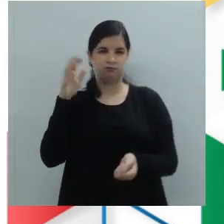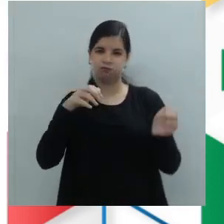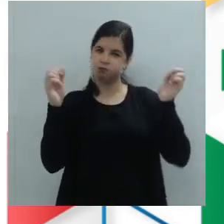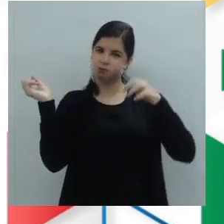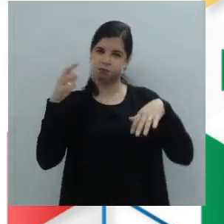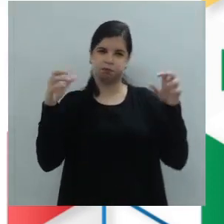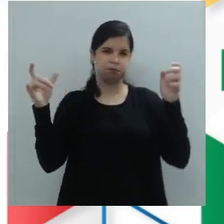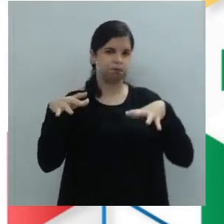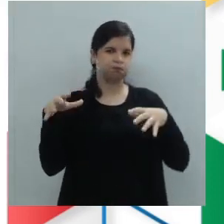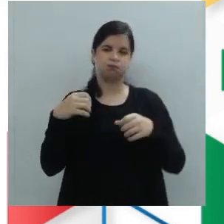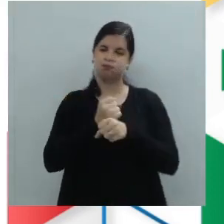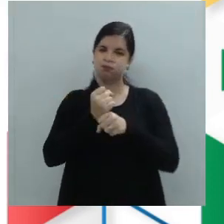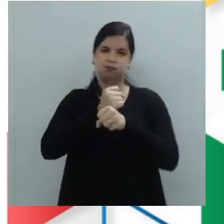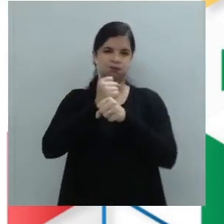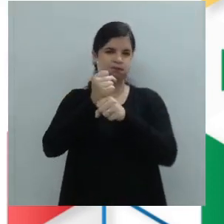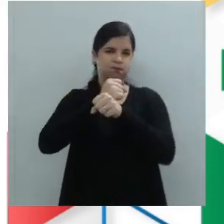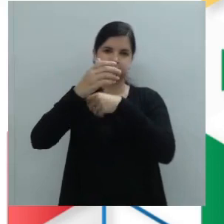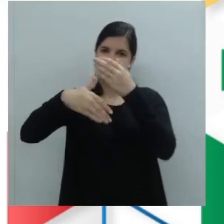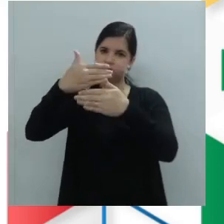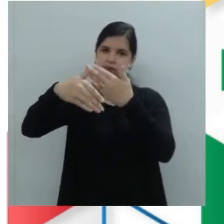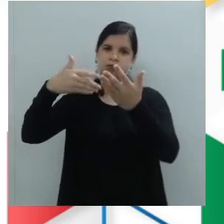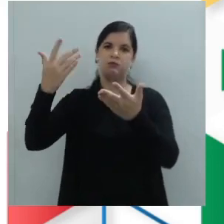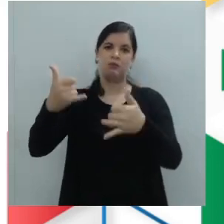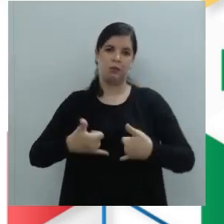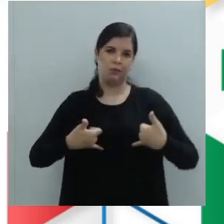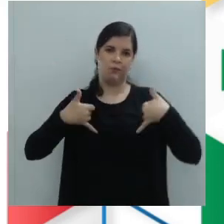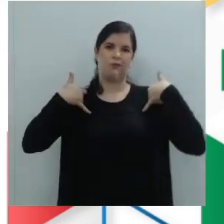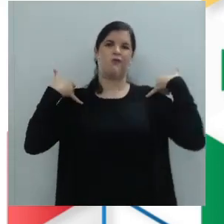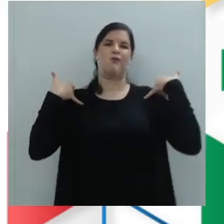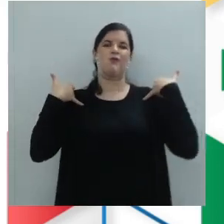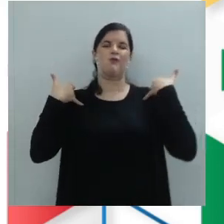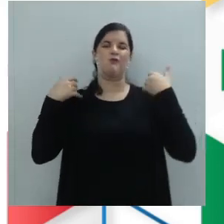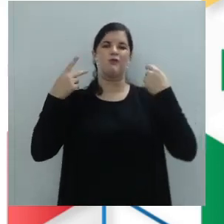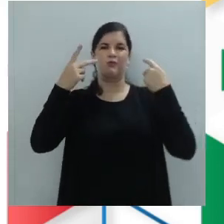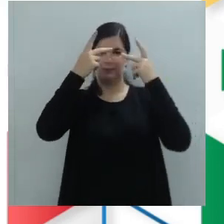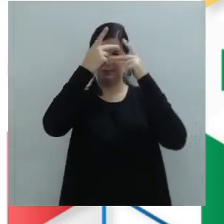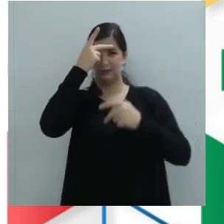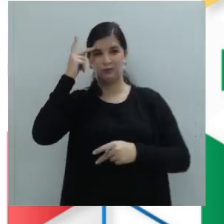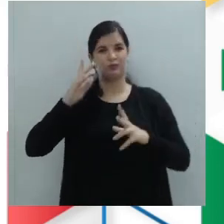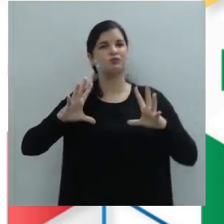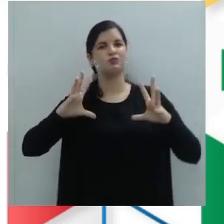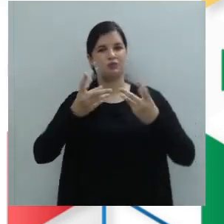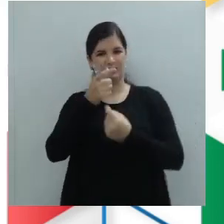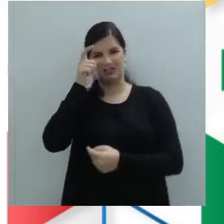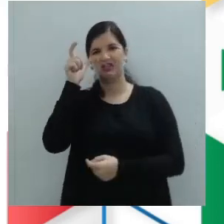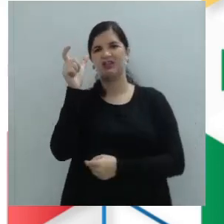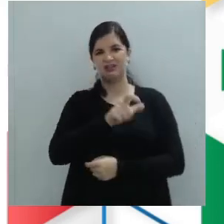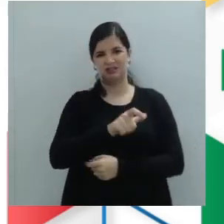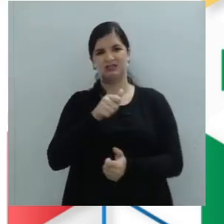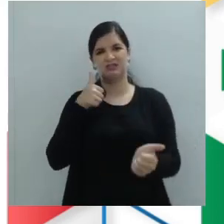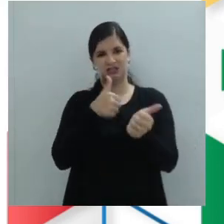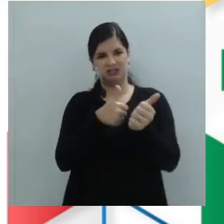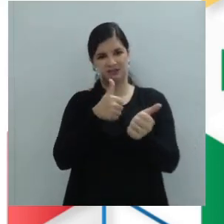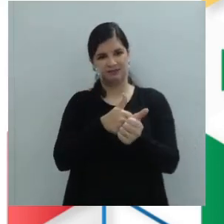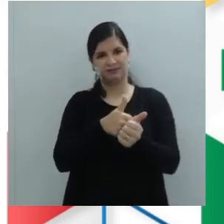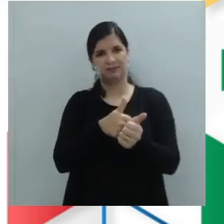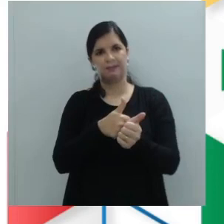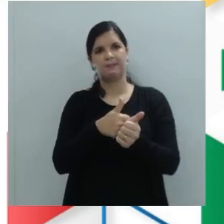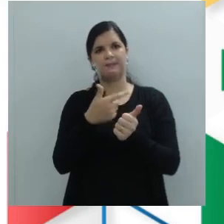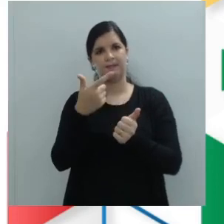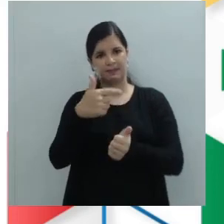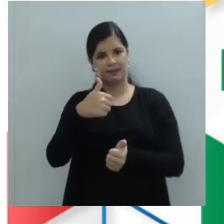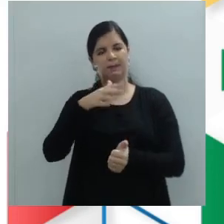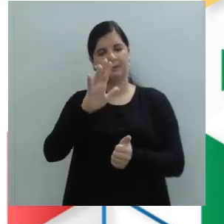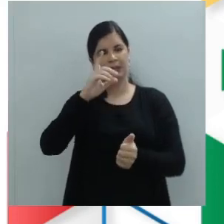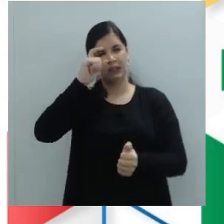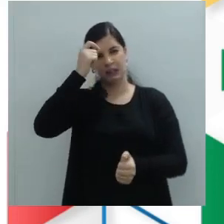turistas todos os anos. Um orgulho para todos os adeptos da Rosa Cruz, que veem nele um símbolo concreto